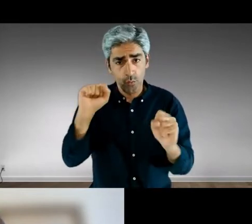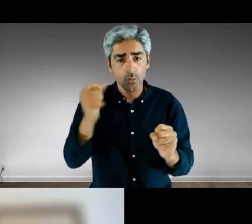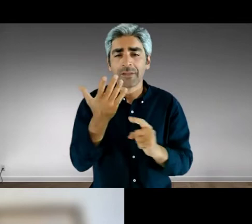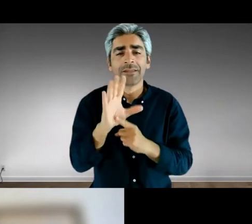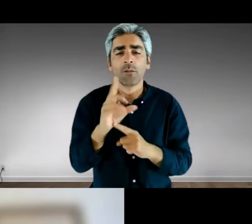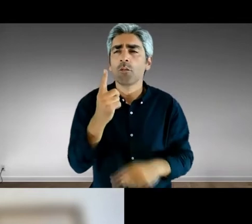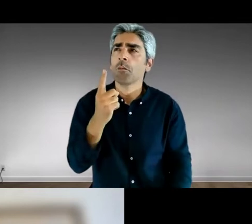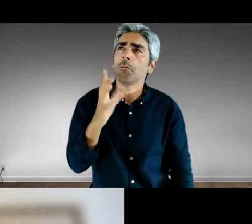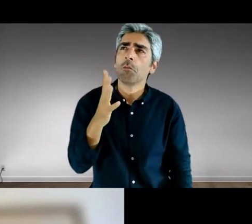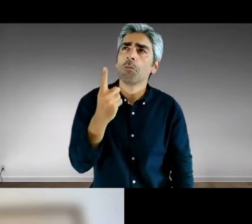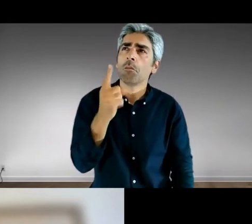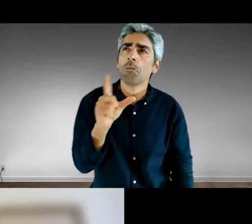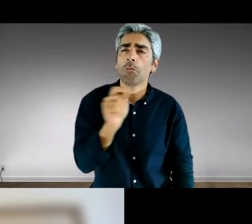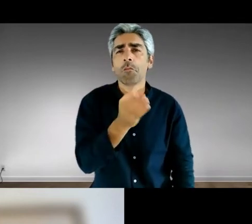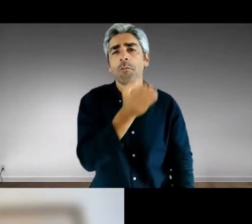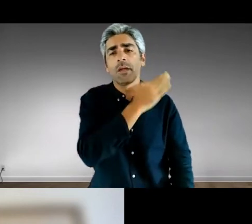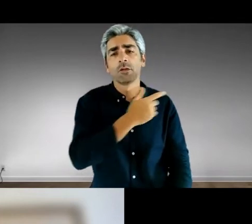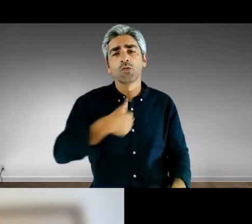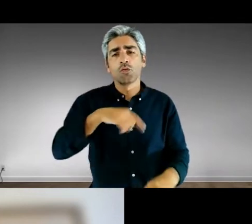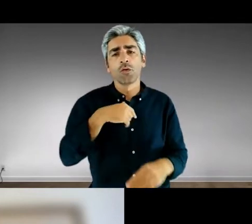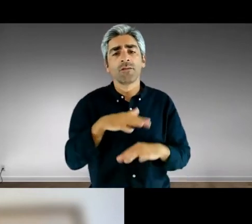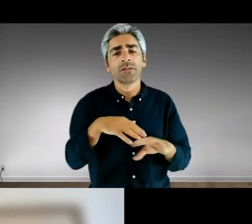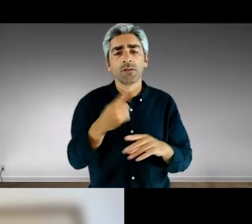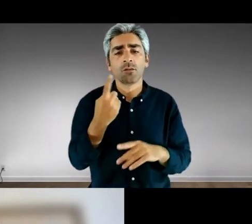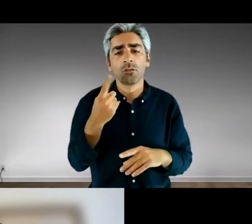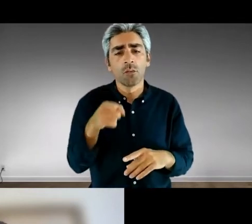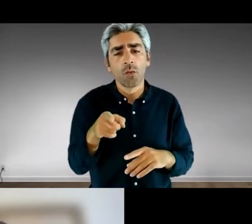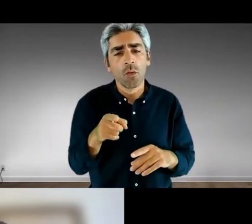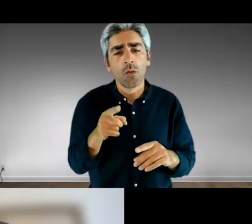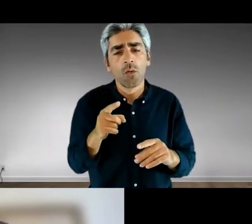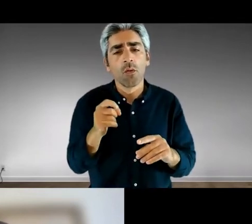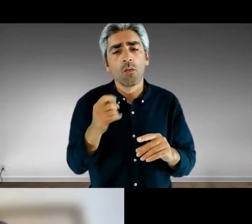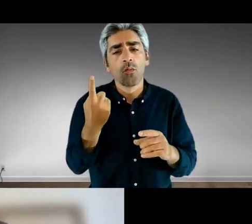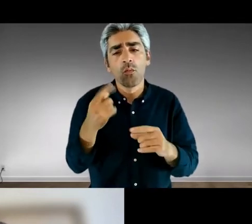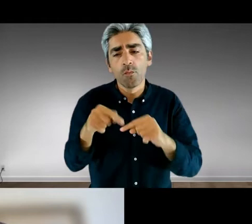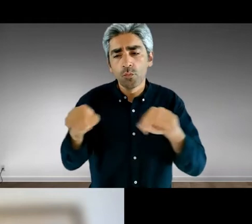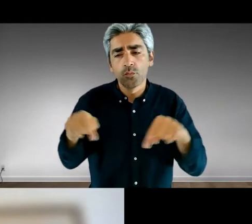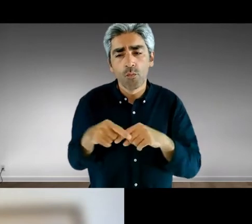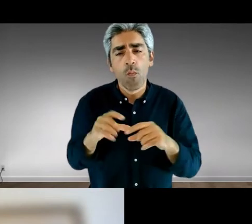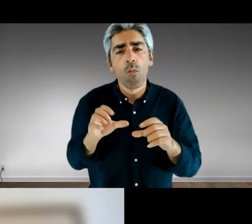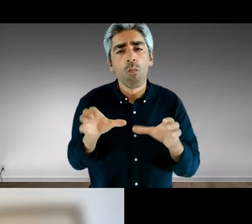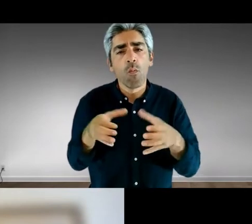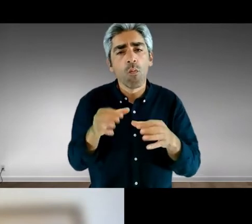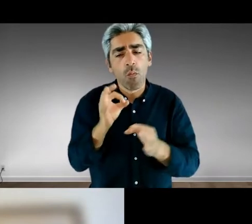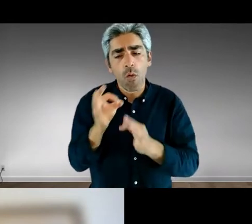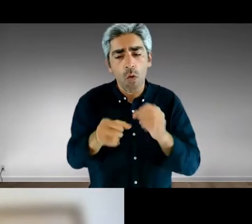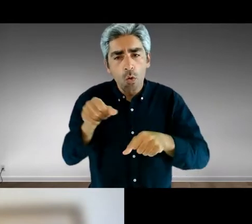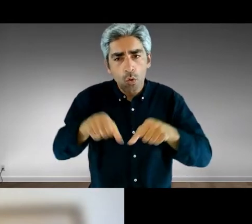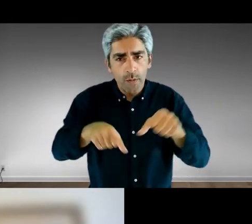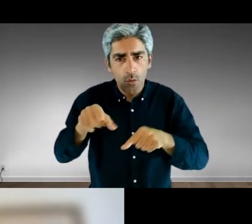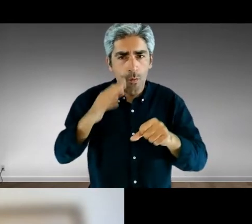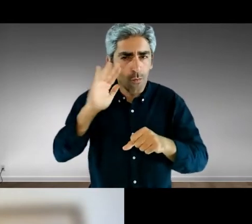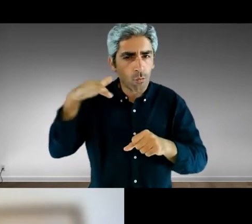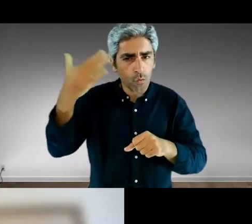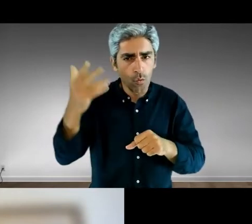mês fizemos um think tank para pensar o que seria um bloco operatório do futuro, e tivemos cerca de